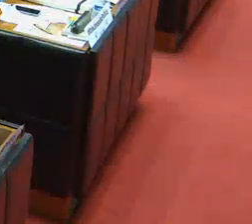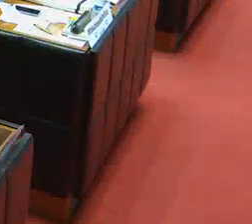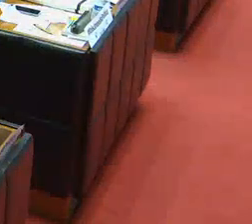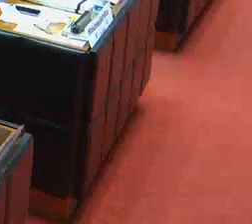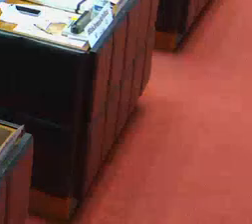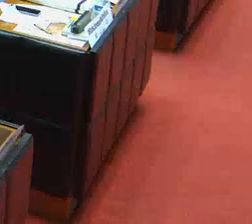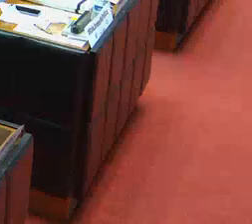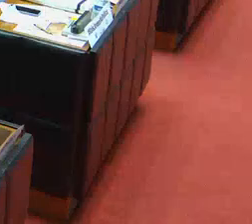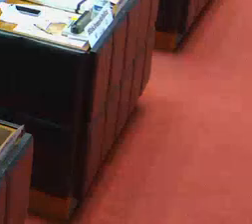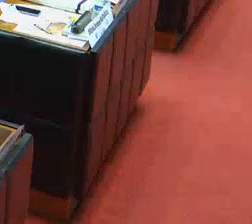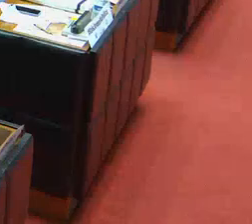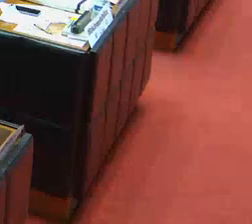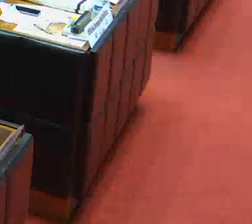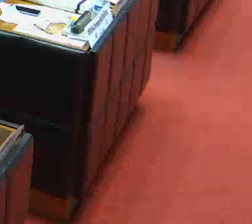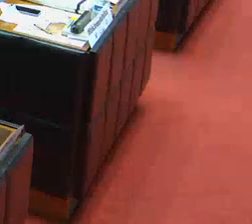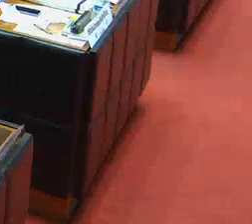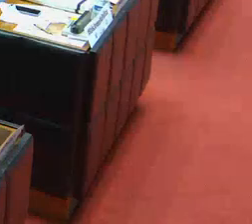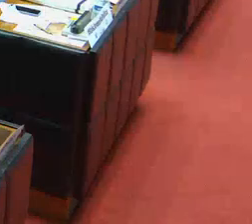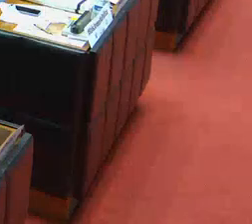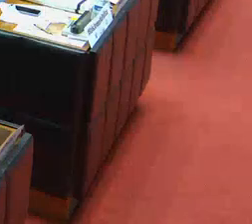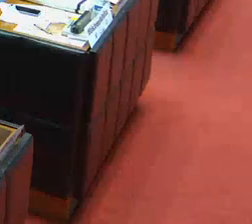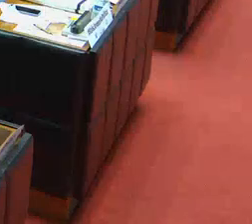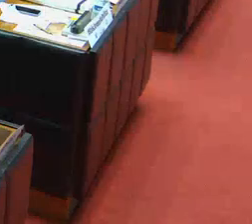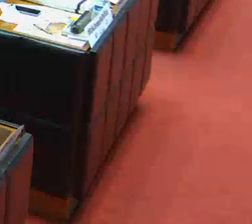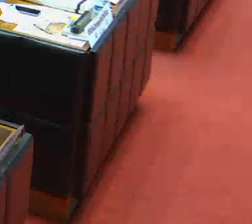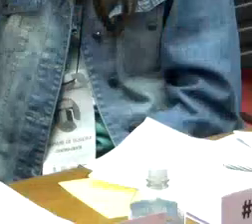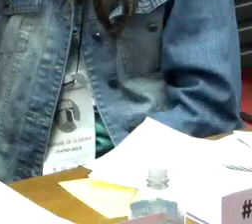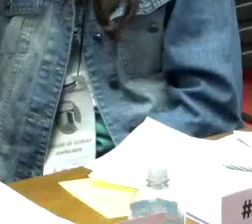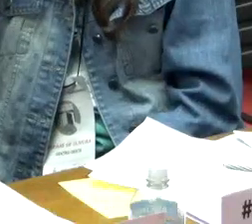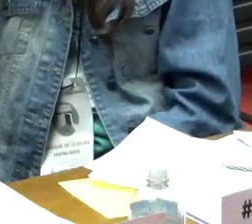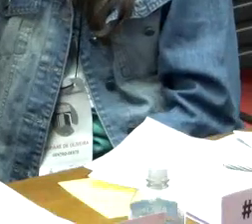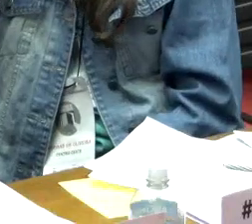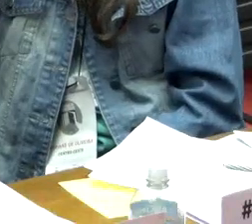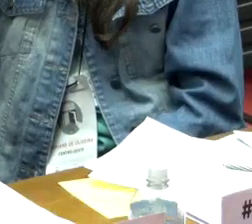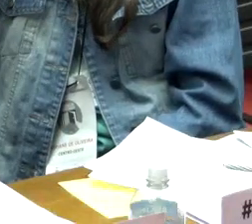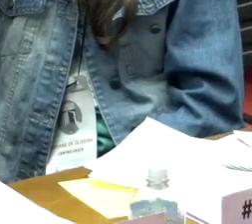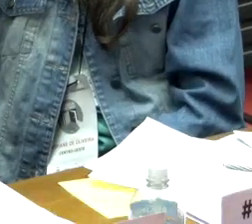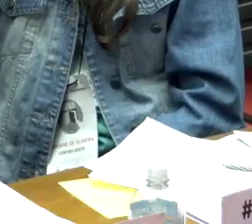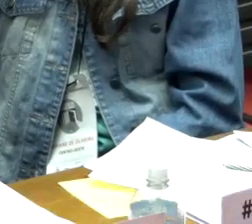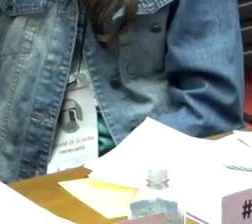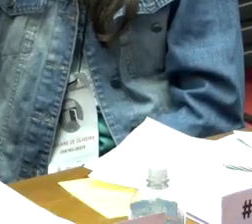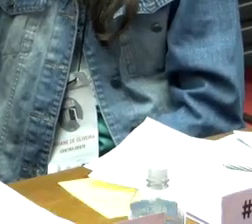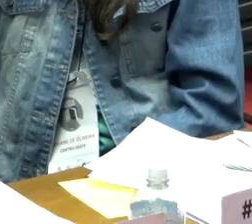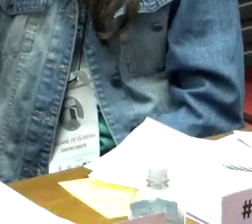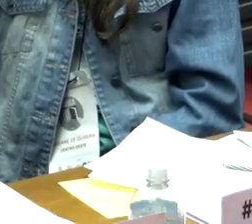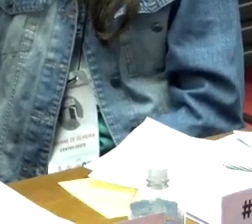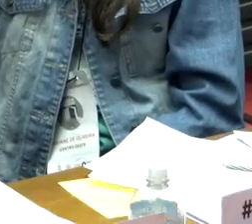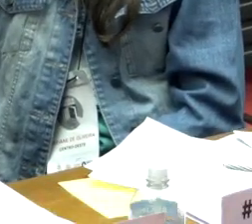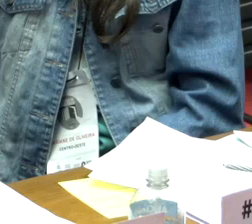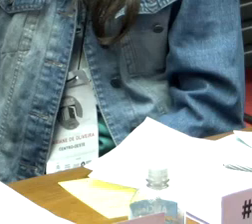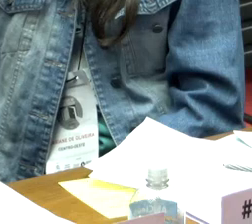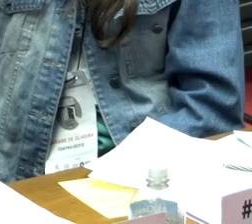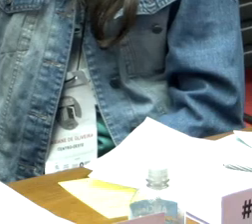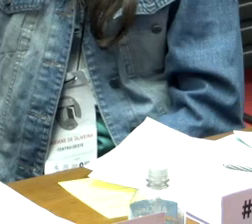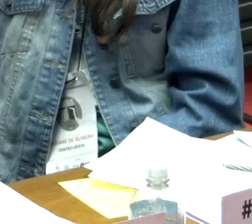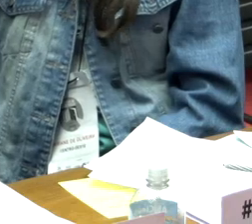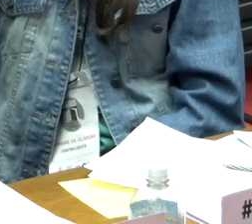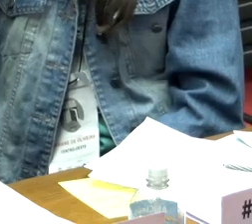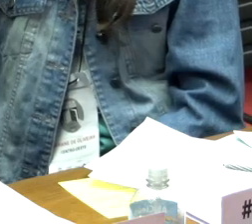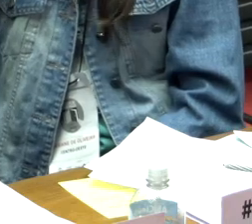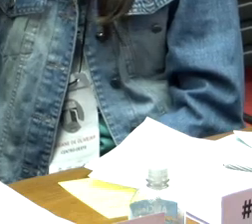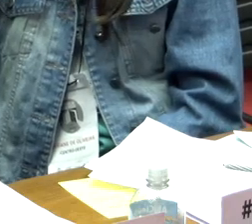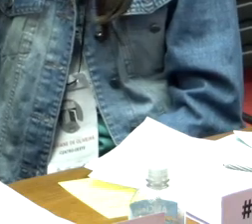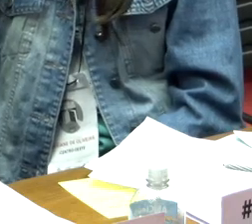de de Tecnologia da proposta Eu queria lembrar do restante dessa proposta a proposta fala de laboratórios de aulas práticas de química física biologia